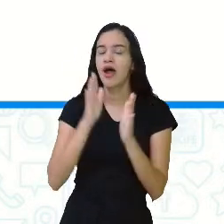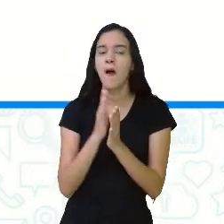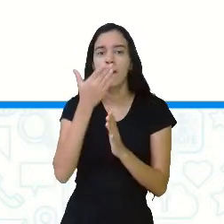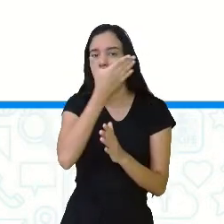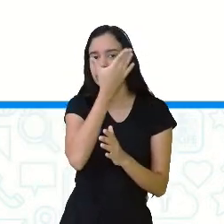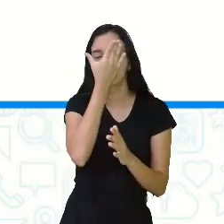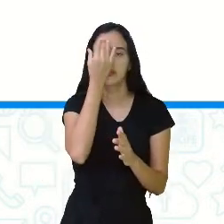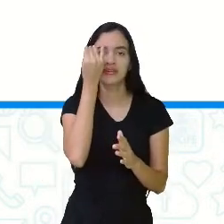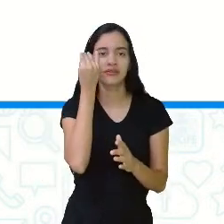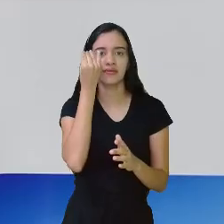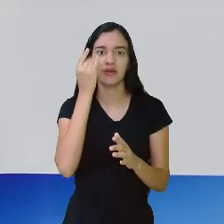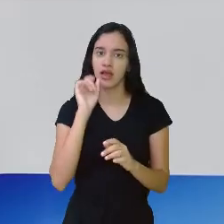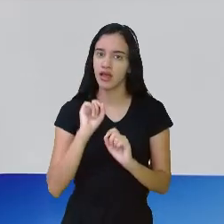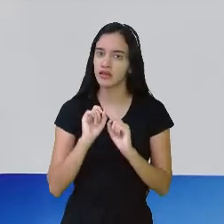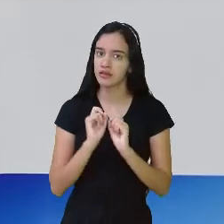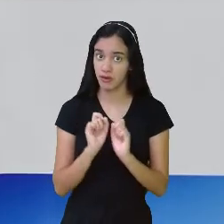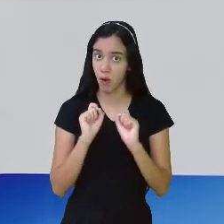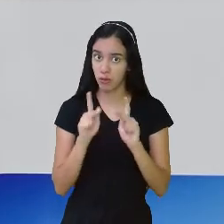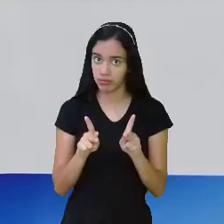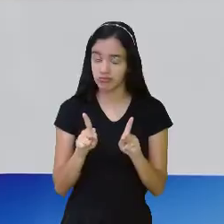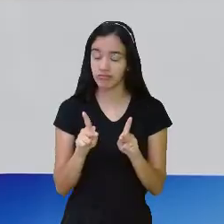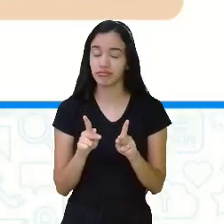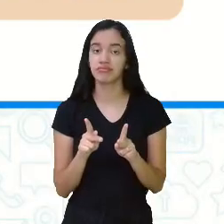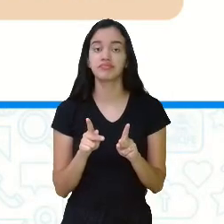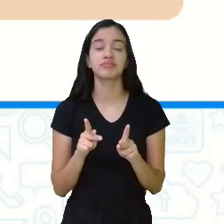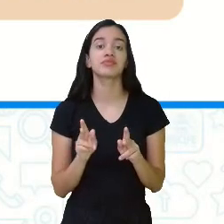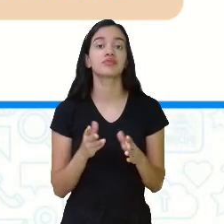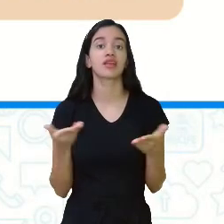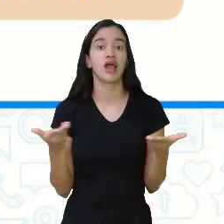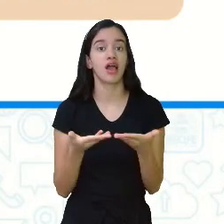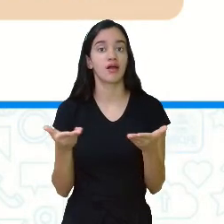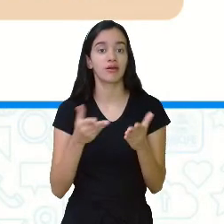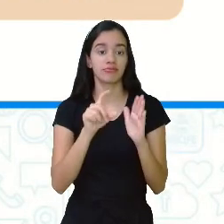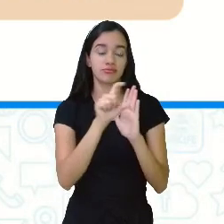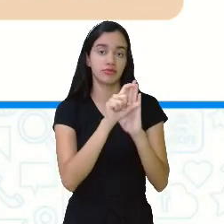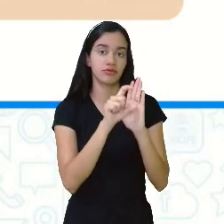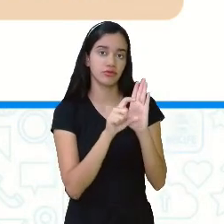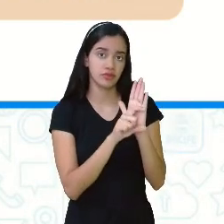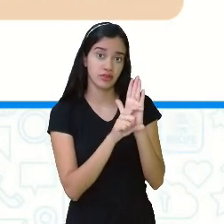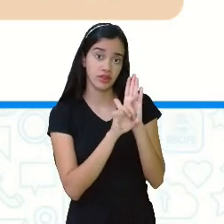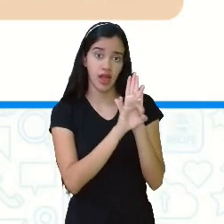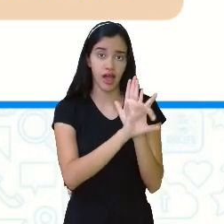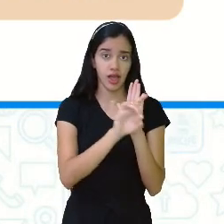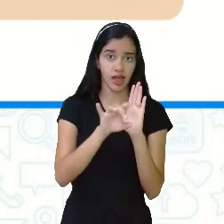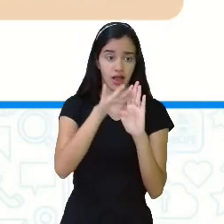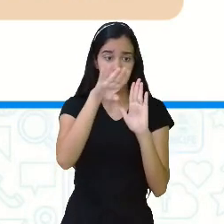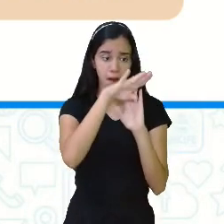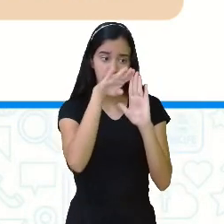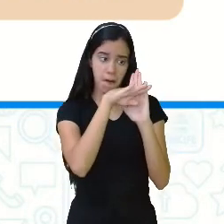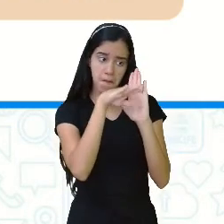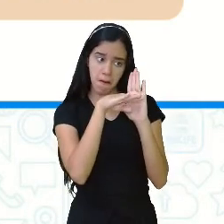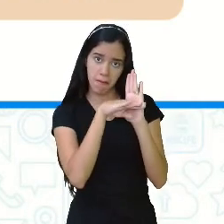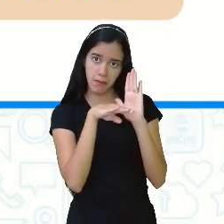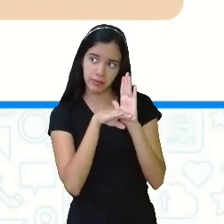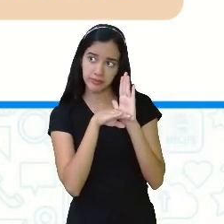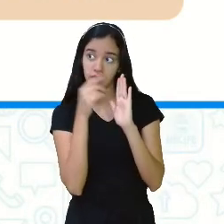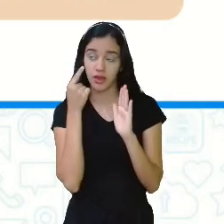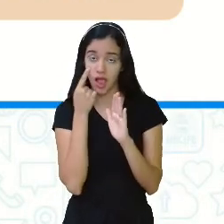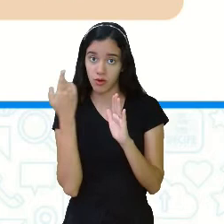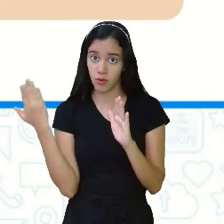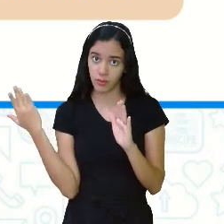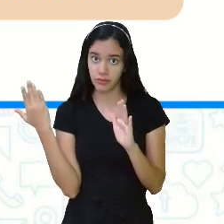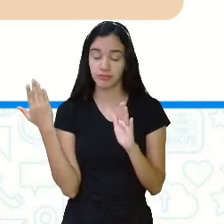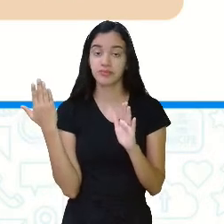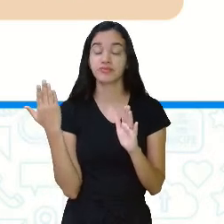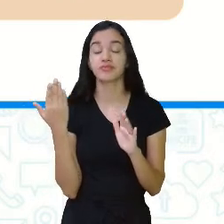não esqueçam mais, tá? O verso é cada uma das linhas de um poema. Está aí o exemplo, ó.